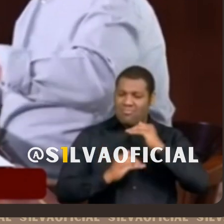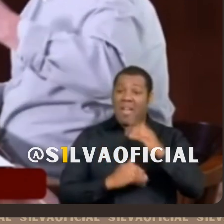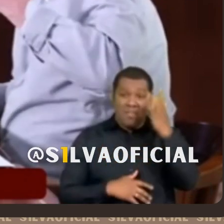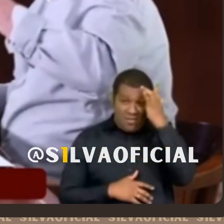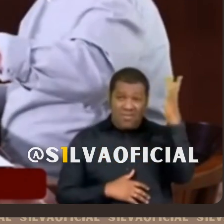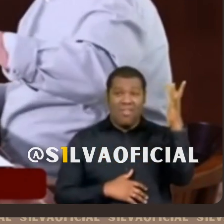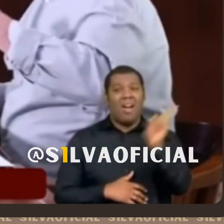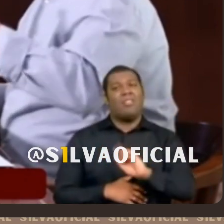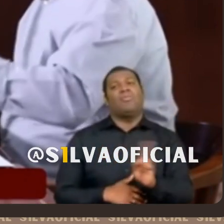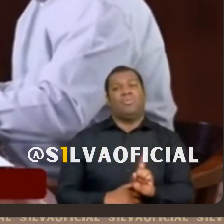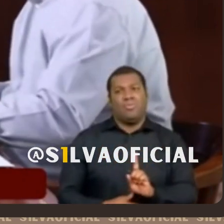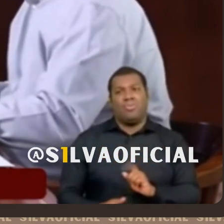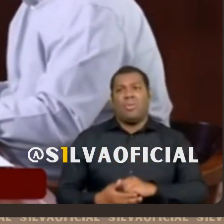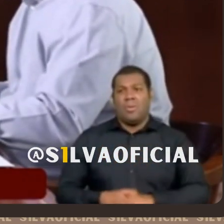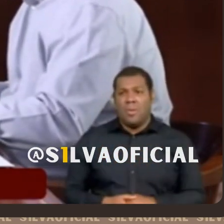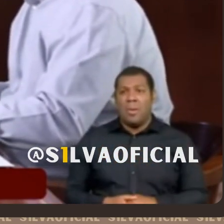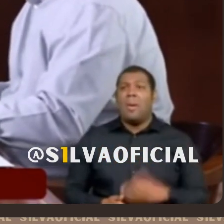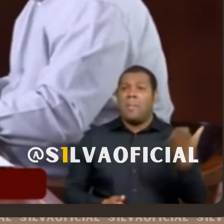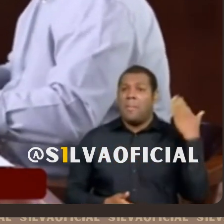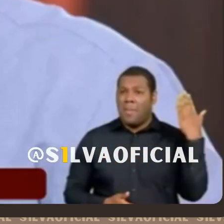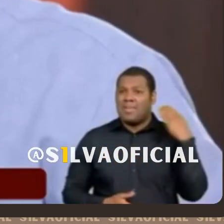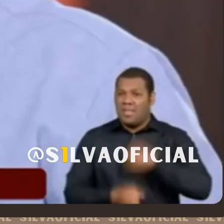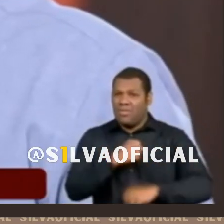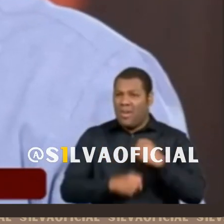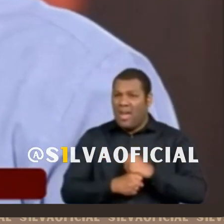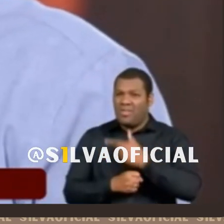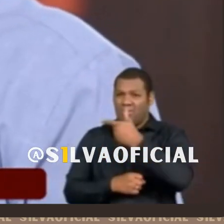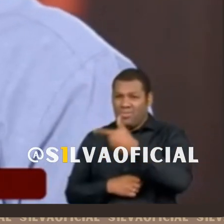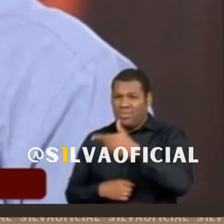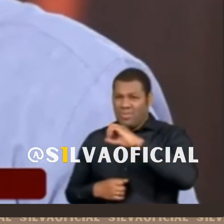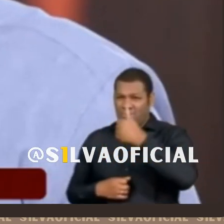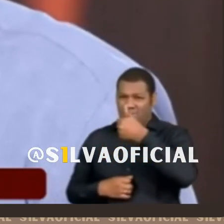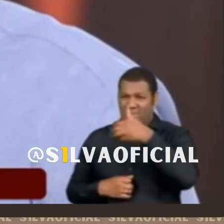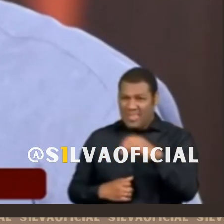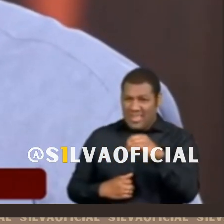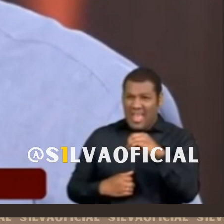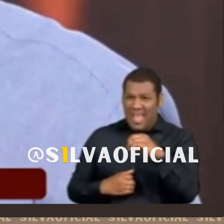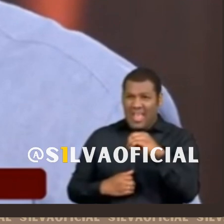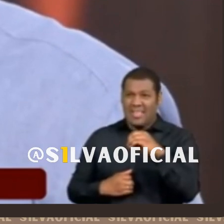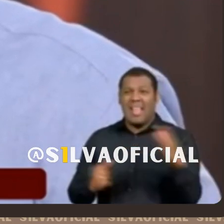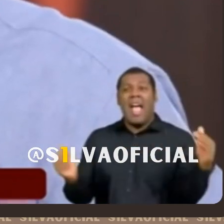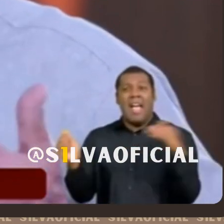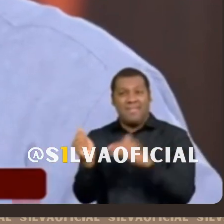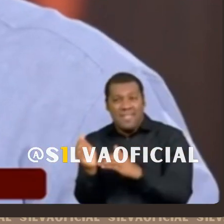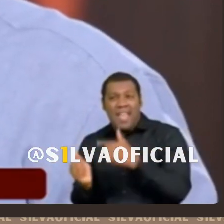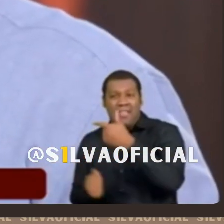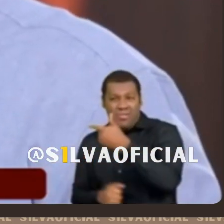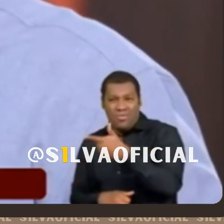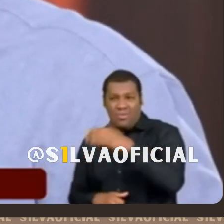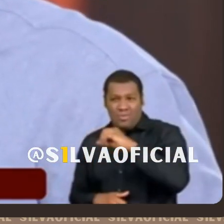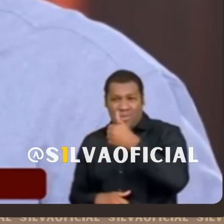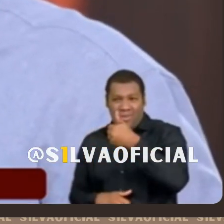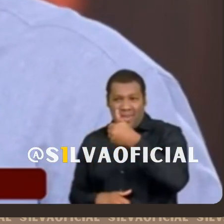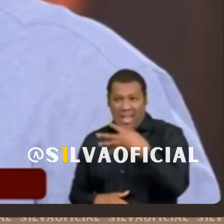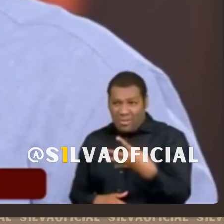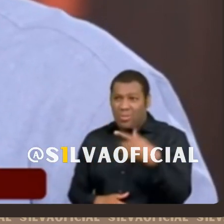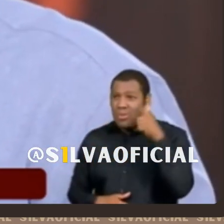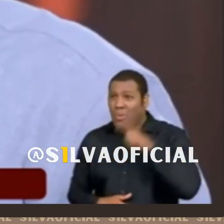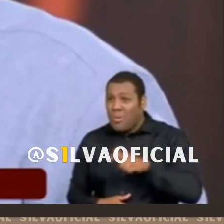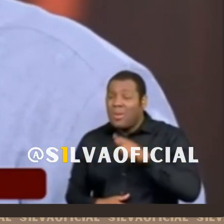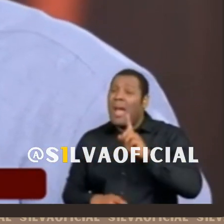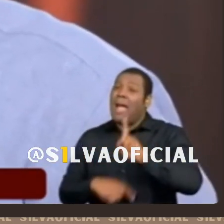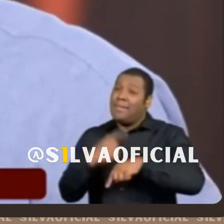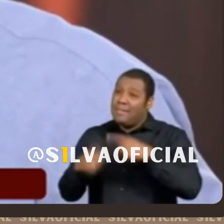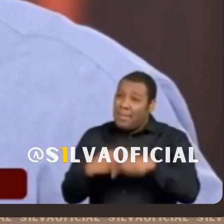2010, depois chegamos mais perto em 2014. Aí, sabe, desandou o país para trás com o golpe contra a Dilma, com a